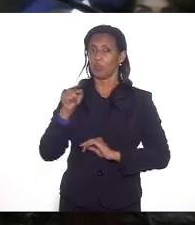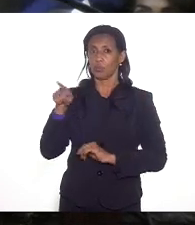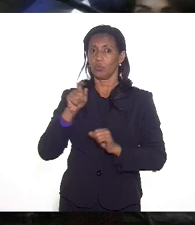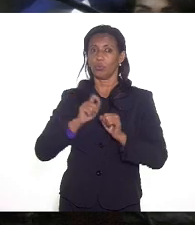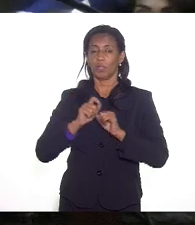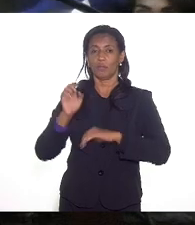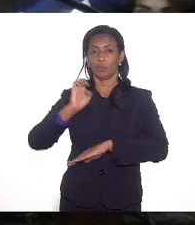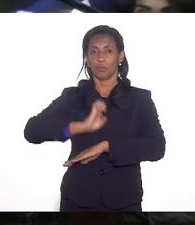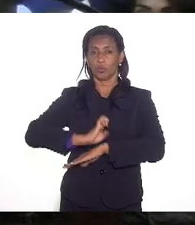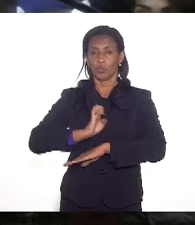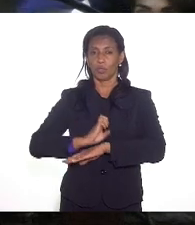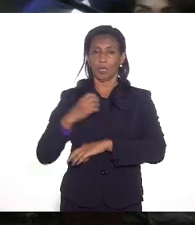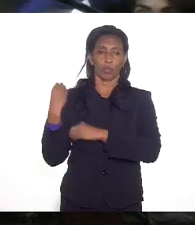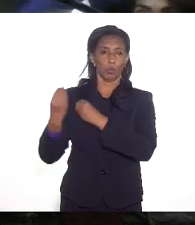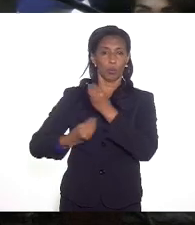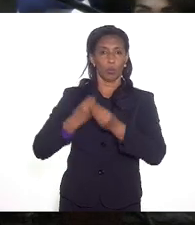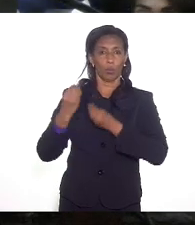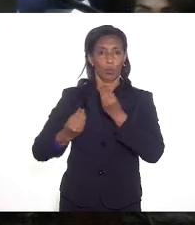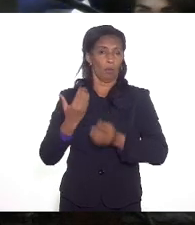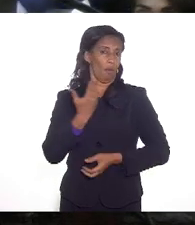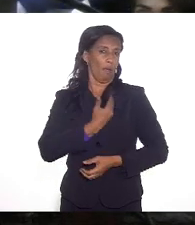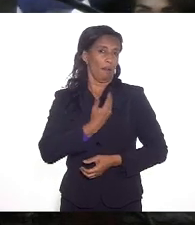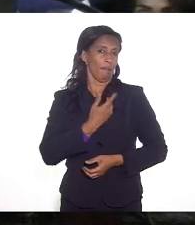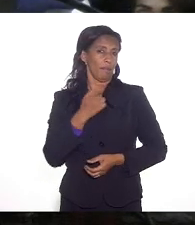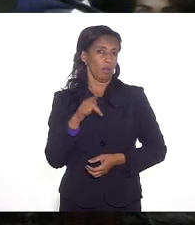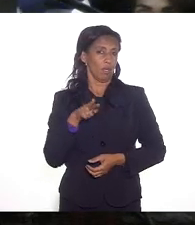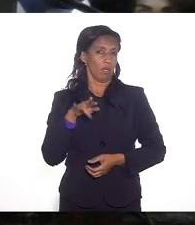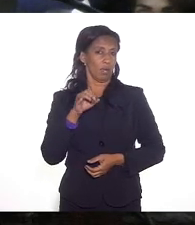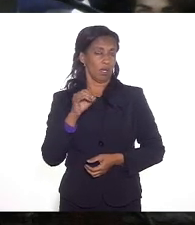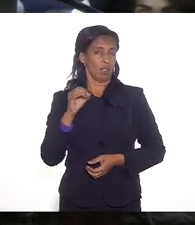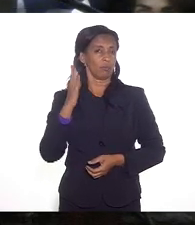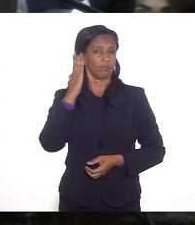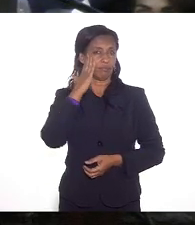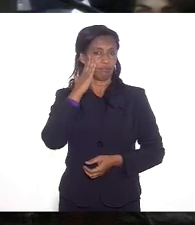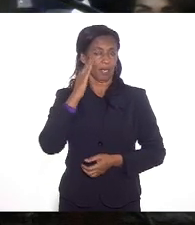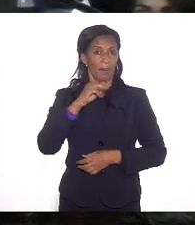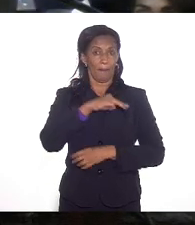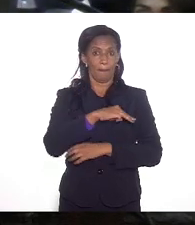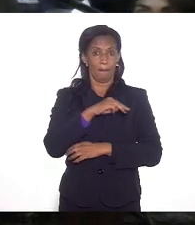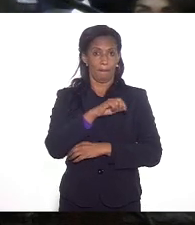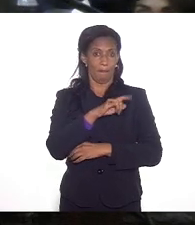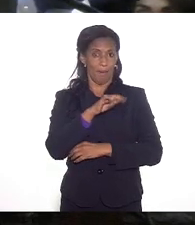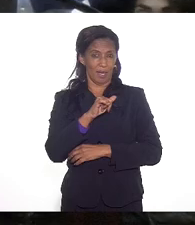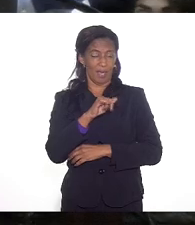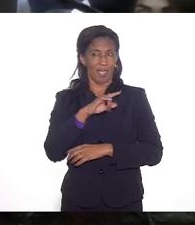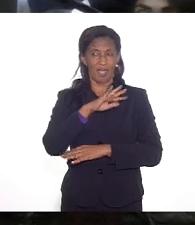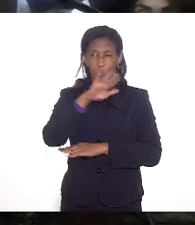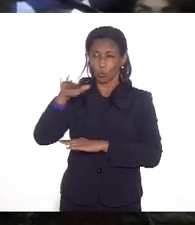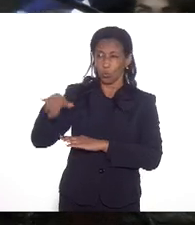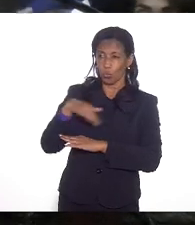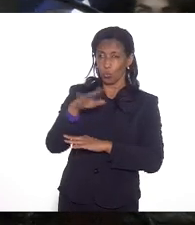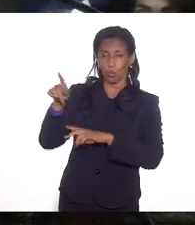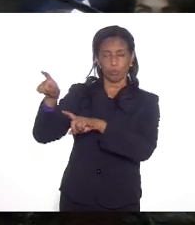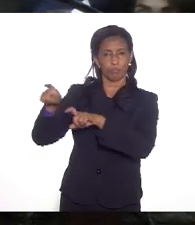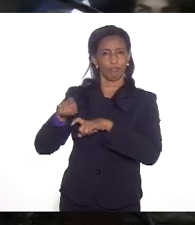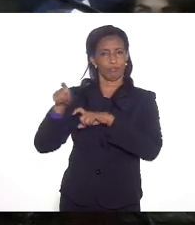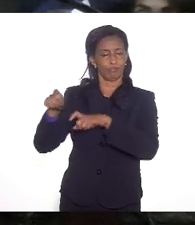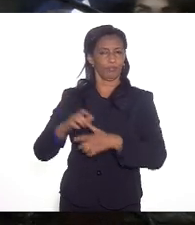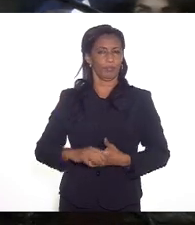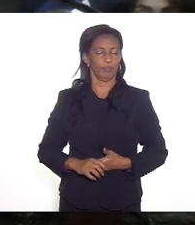ele fez pelo nosso estado como o nosso amigo grego também a cidade de Macaé e todo interior do Estado